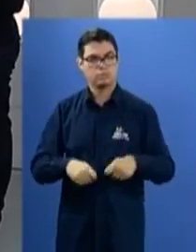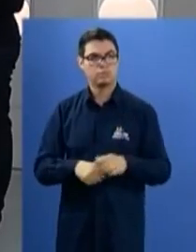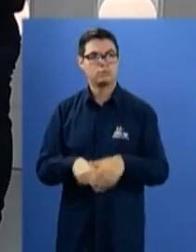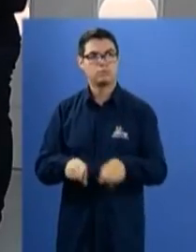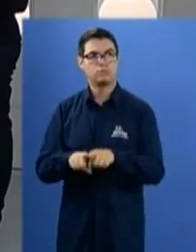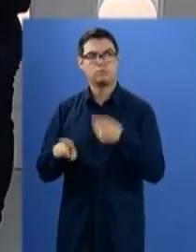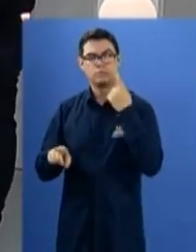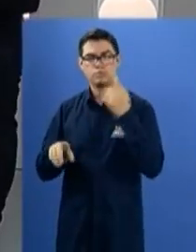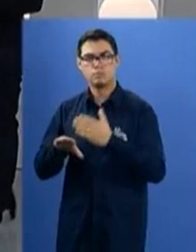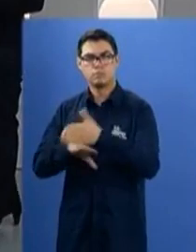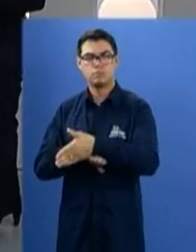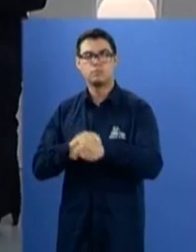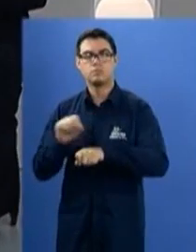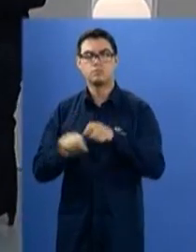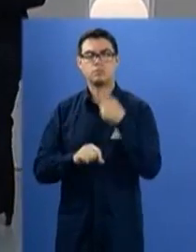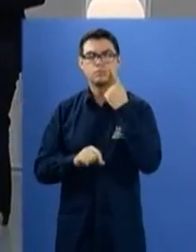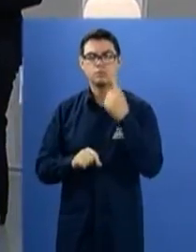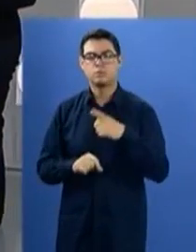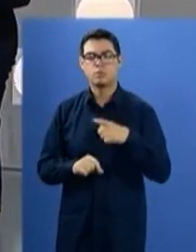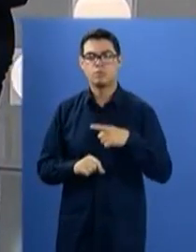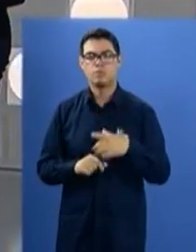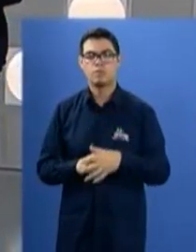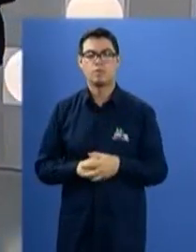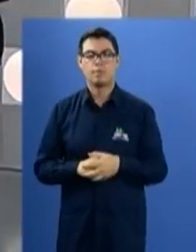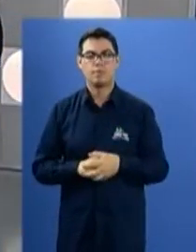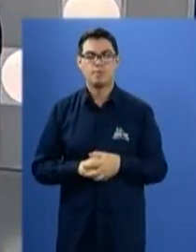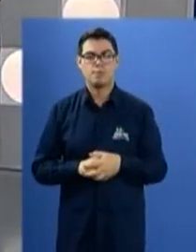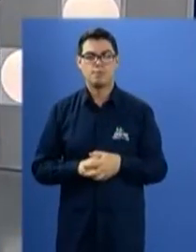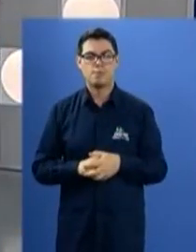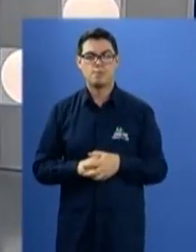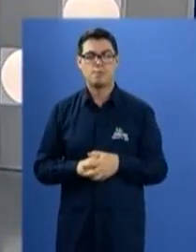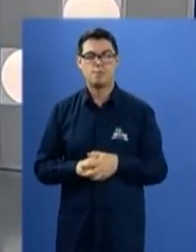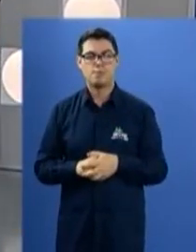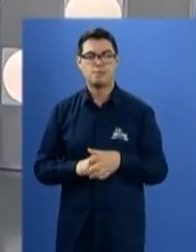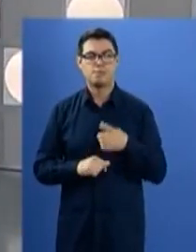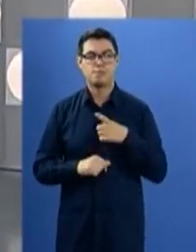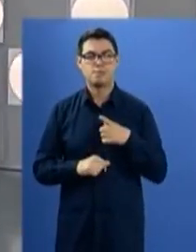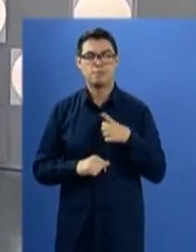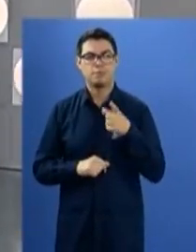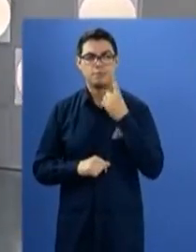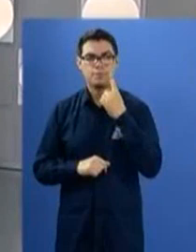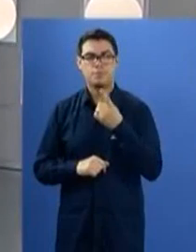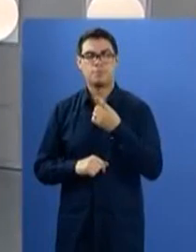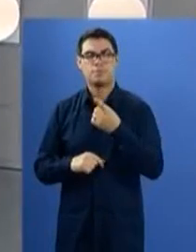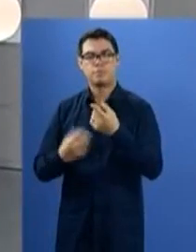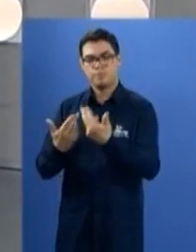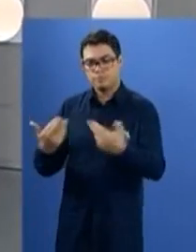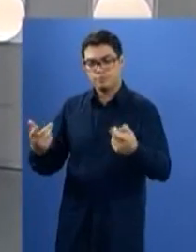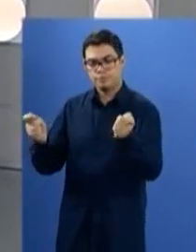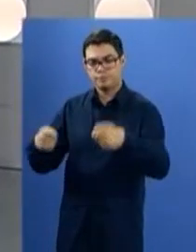aqui no saída nós temos esses bens ajustados às necessidades finais dos